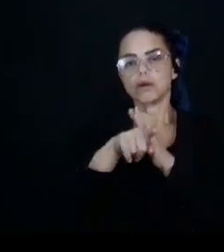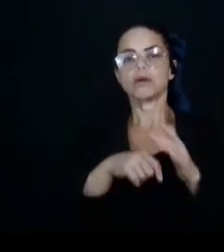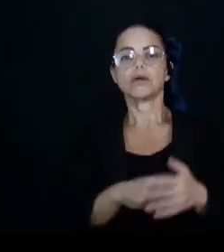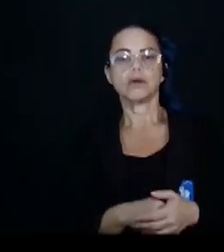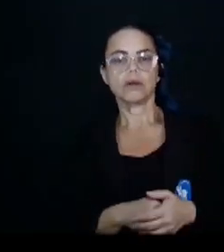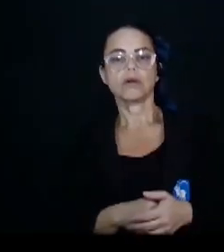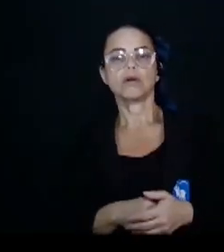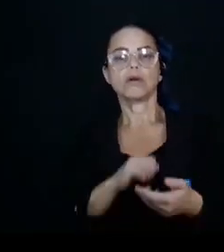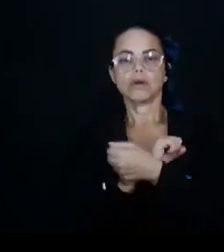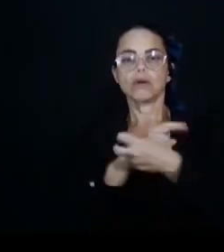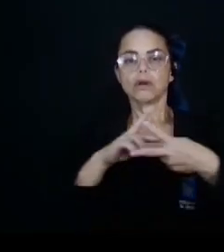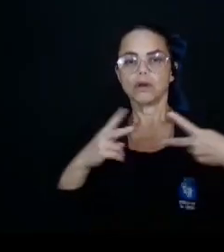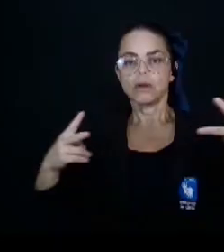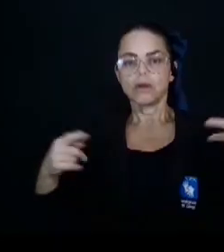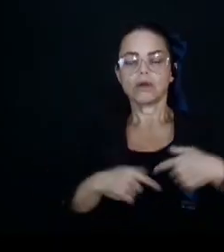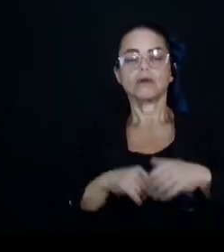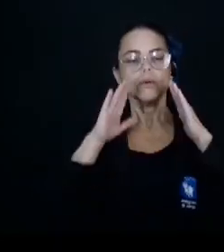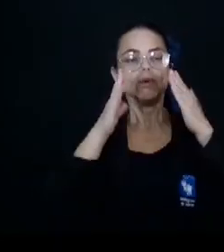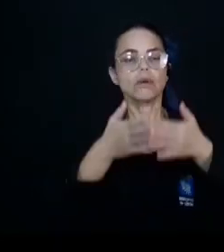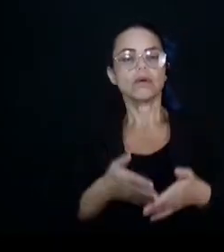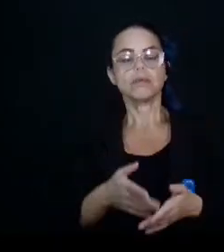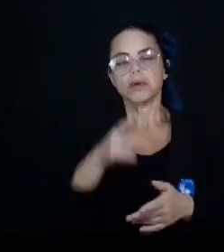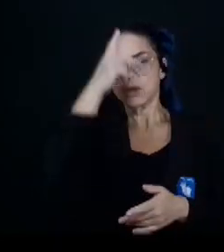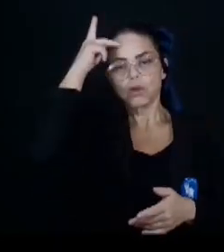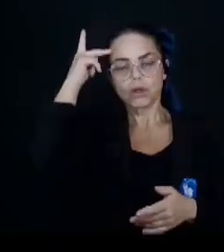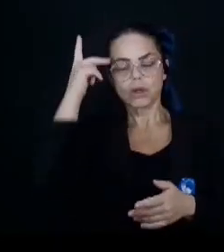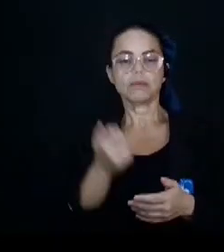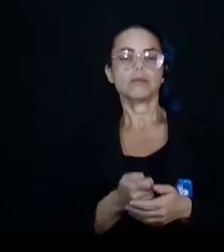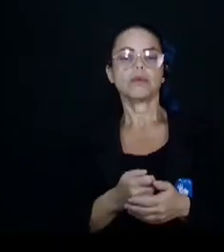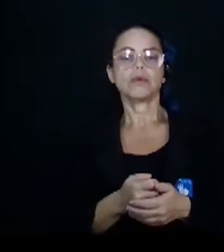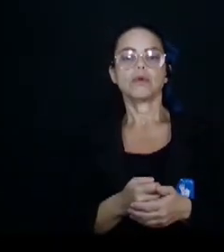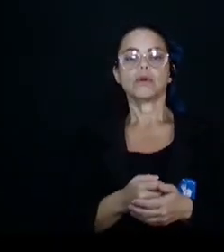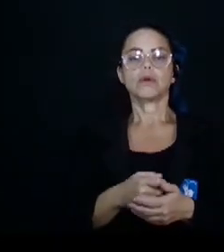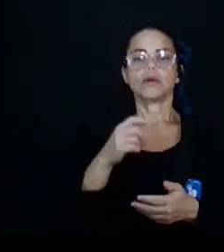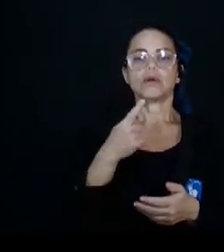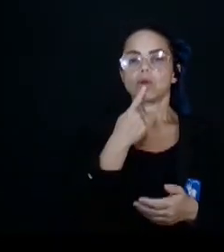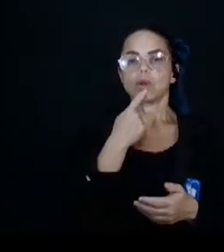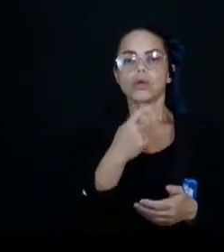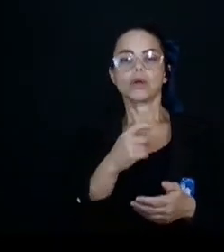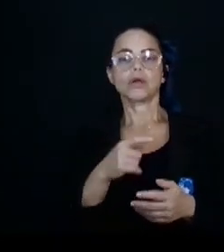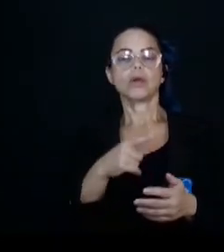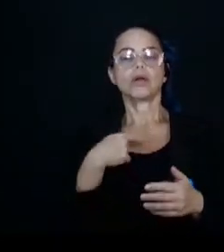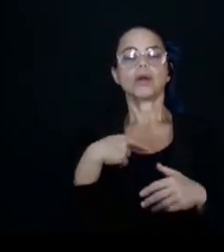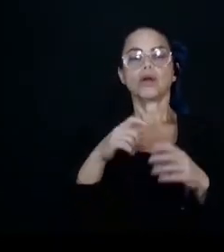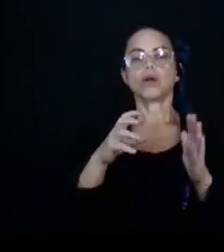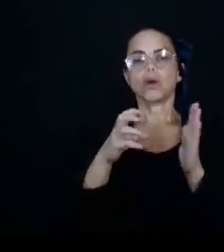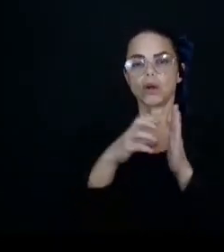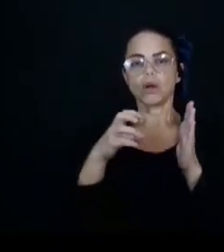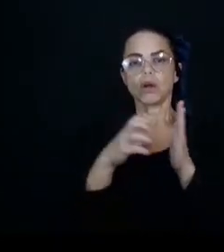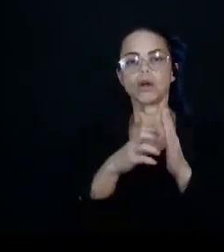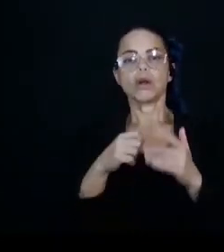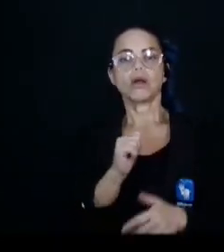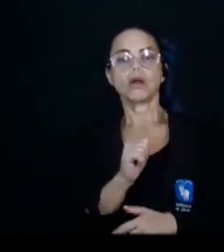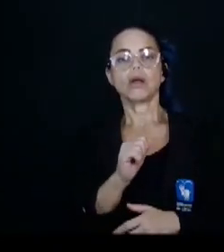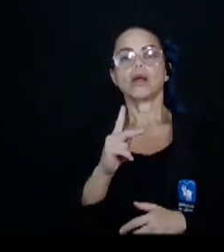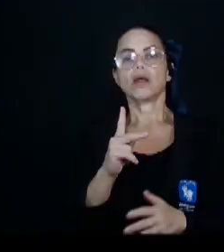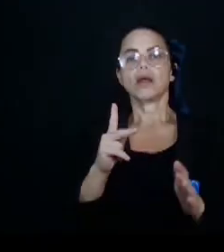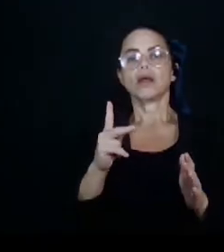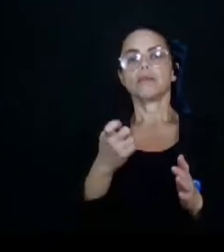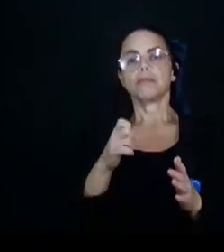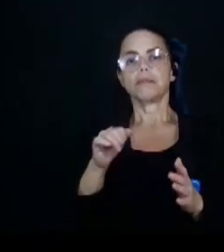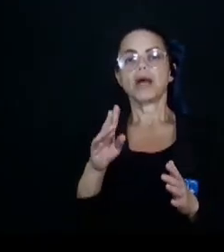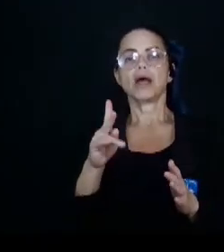e específicos nesse doador, como, por exemplo, sorologias, né, para HIV, hepatite C, hepatite B, porque uma vez que você